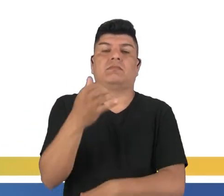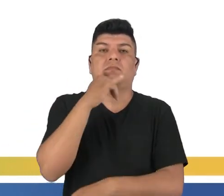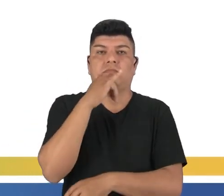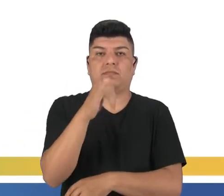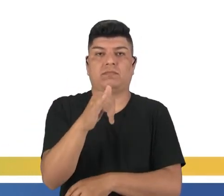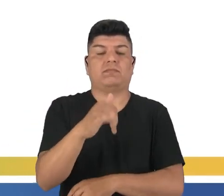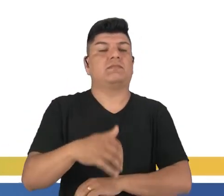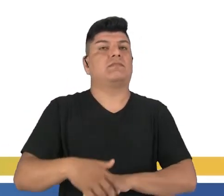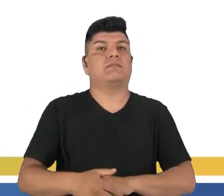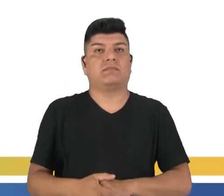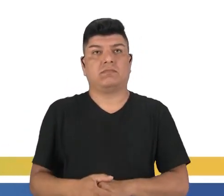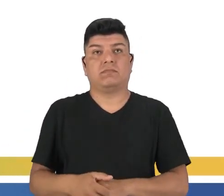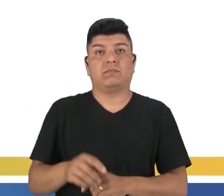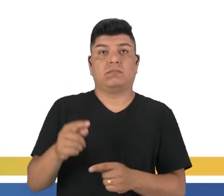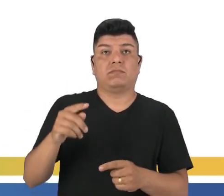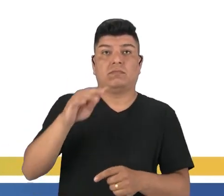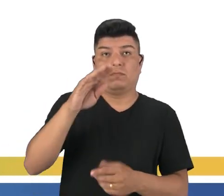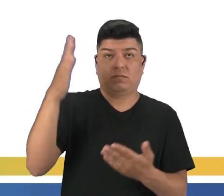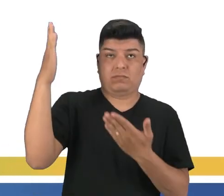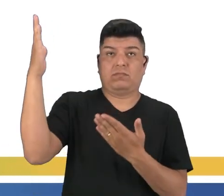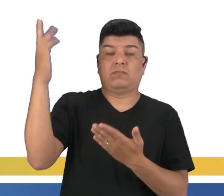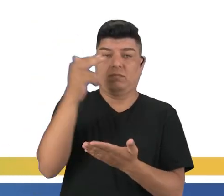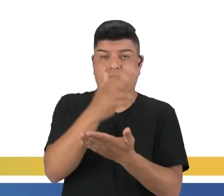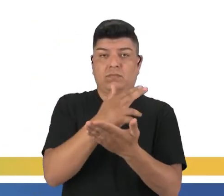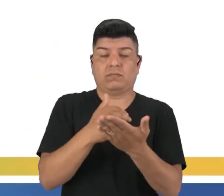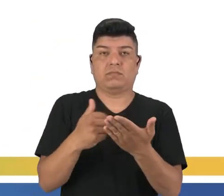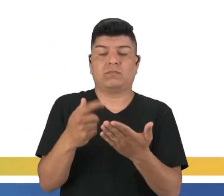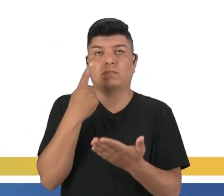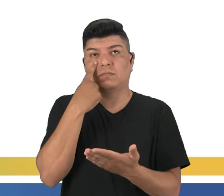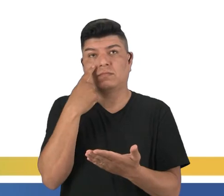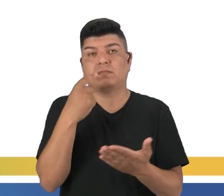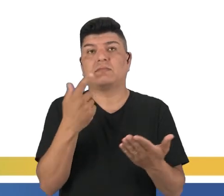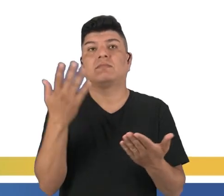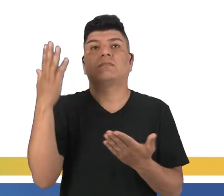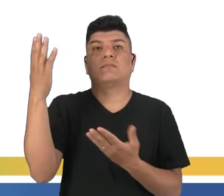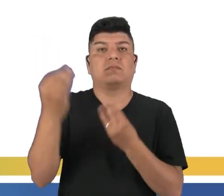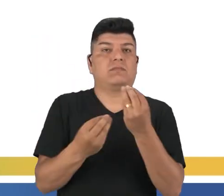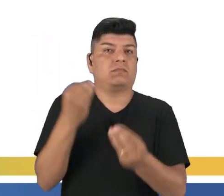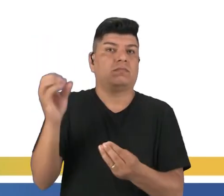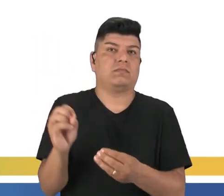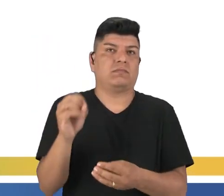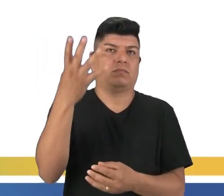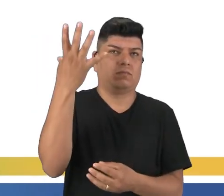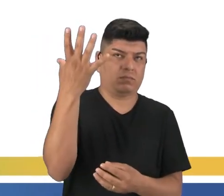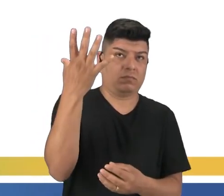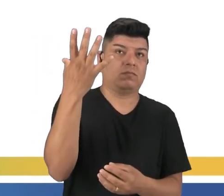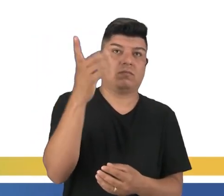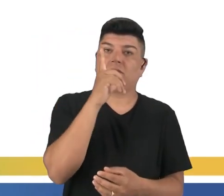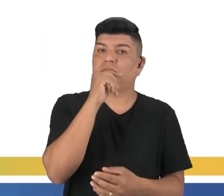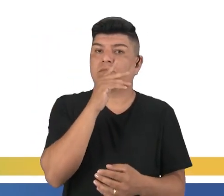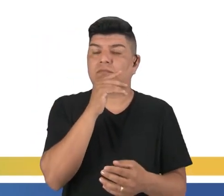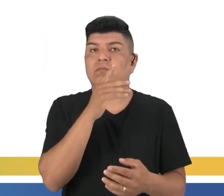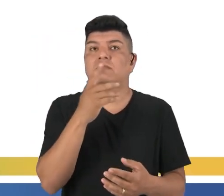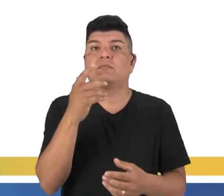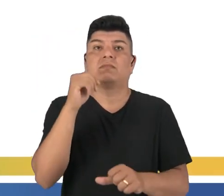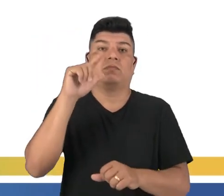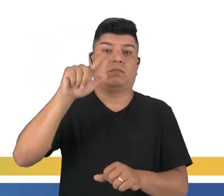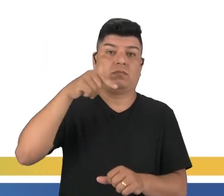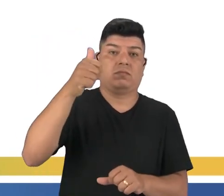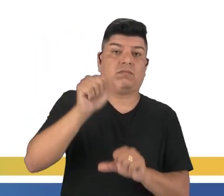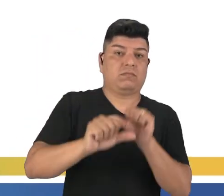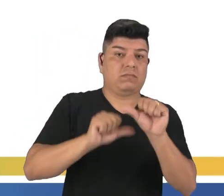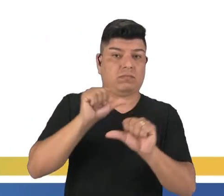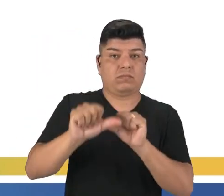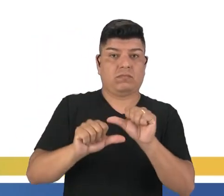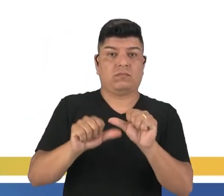um esqueminha para vocês. Energia potencial gravitacional ali na represa, depois ela vira energia